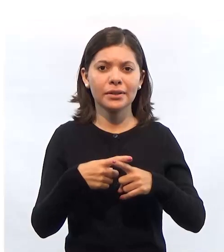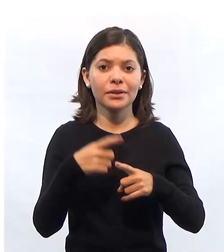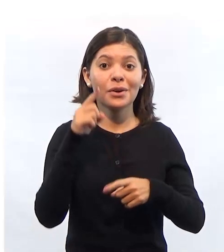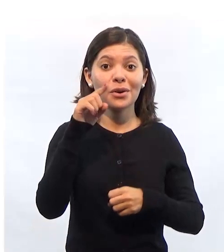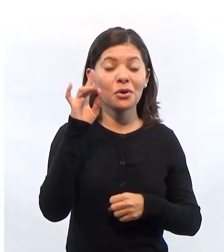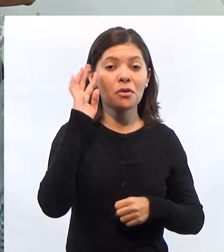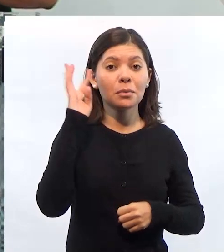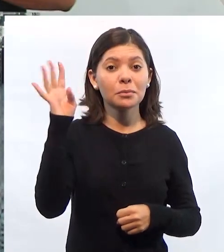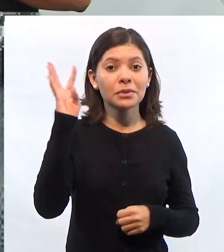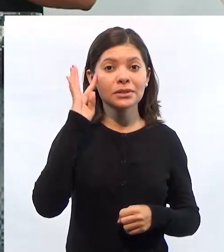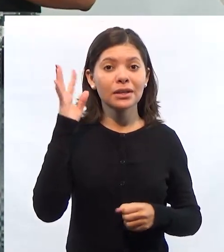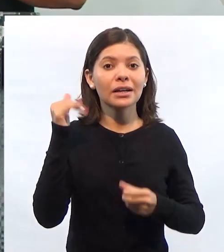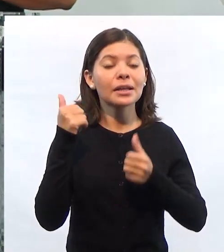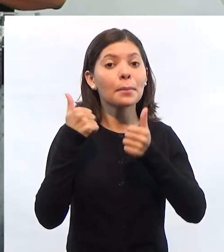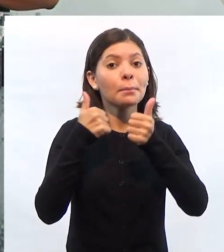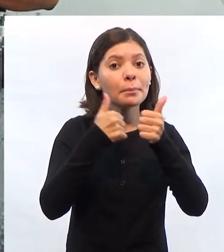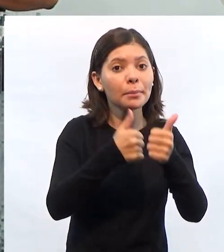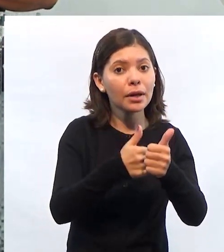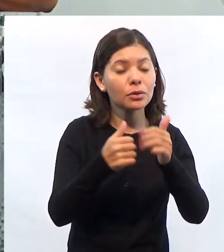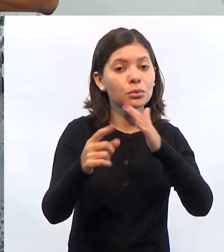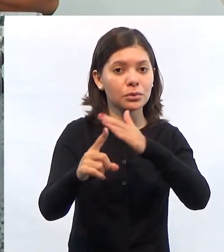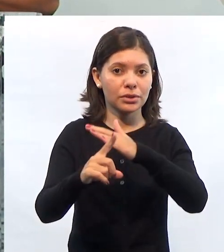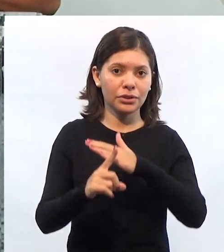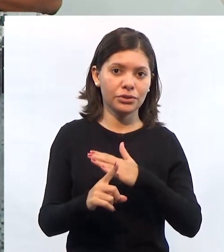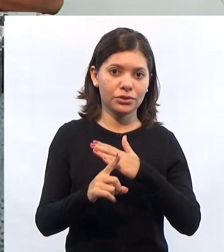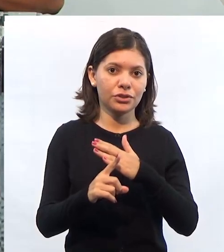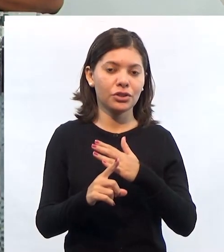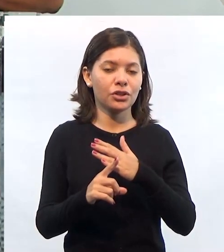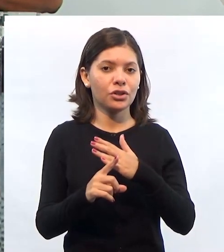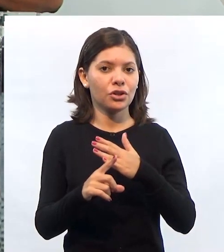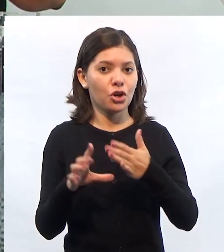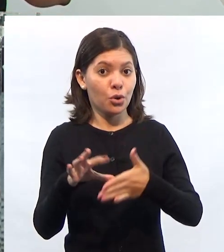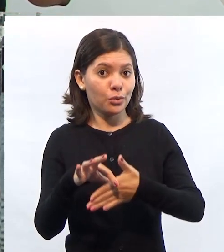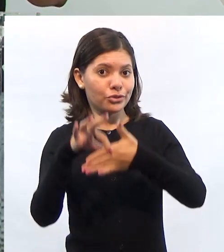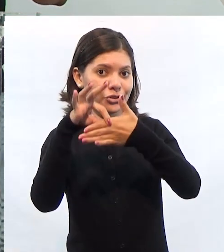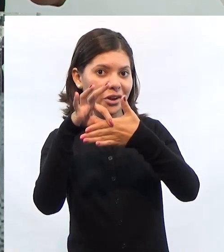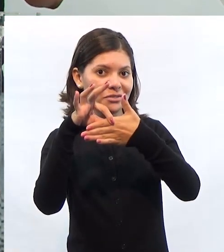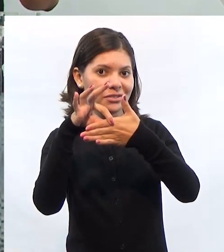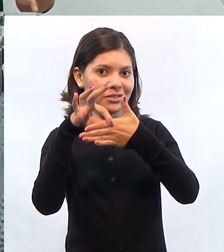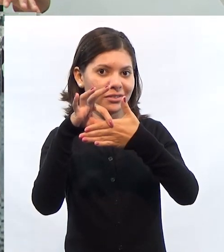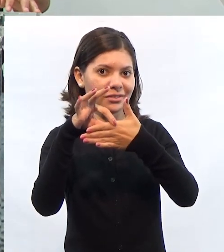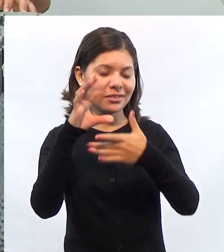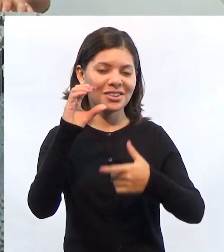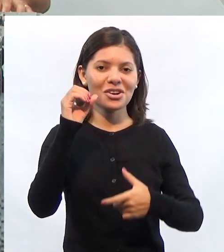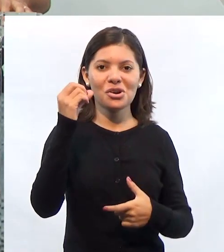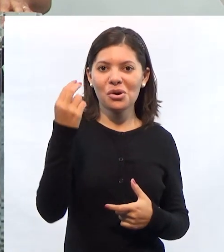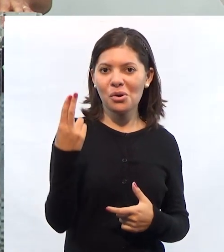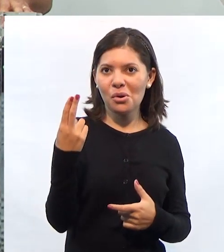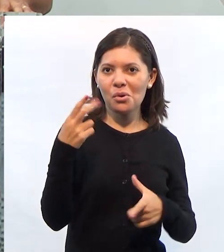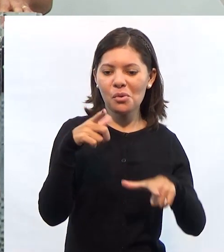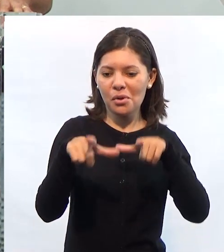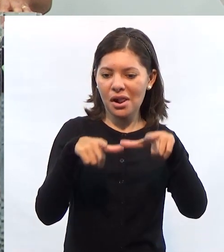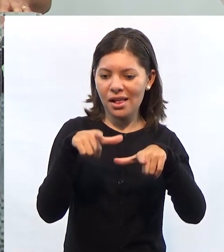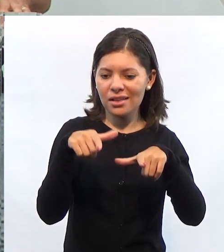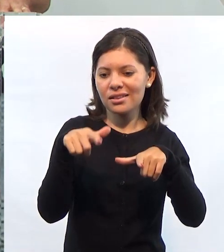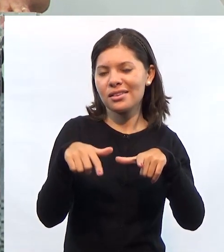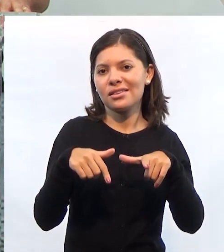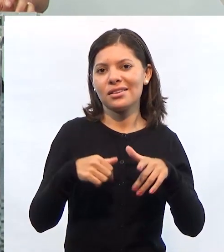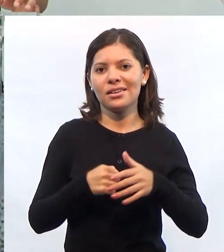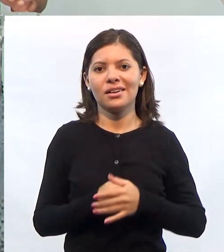quem é que tá mais próximo do cliente o diretor da empresa ou aquela pessoa que está lá colocando a mão na